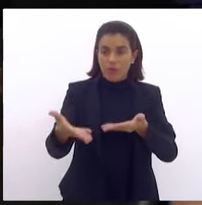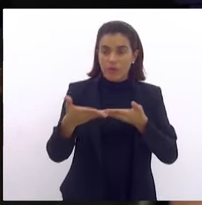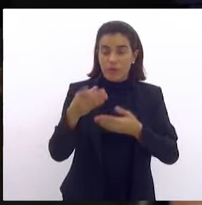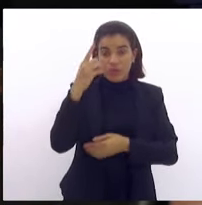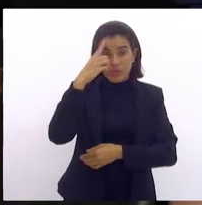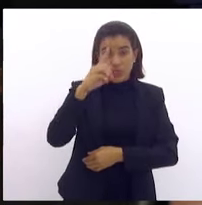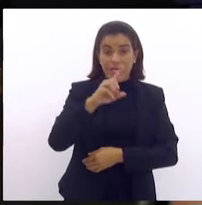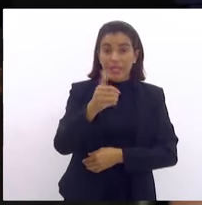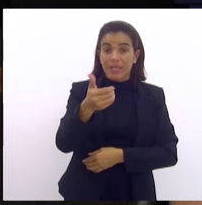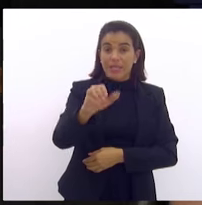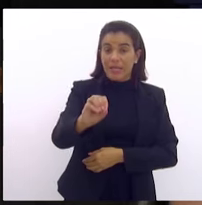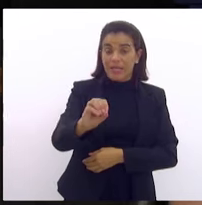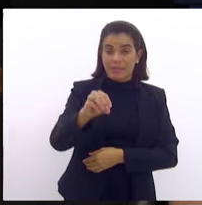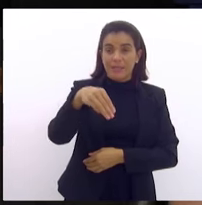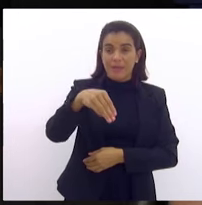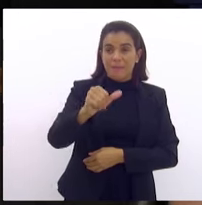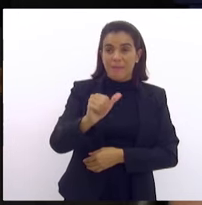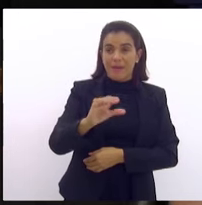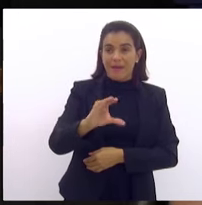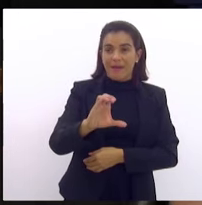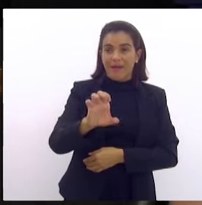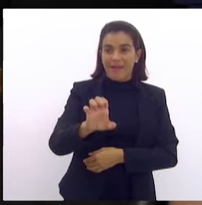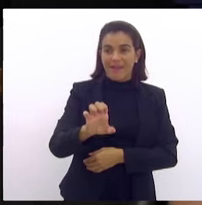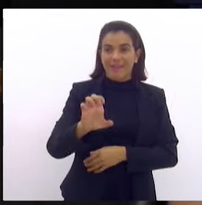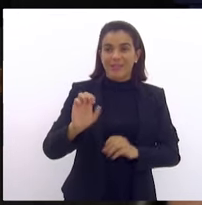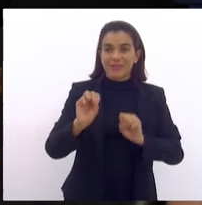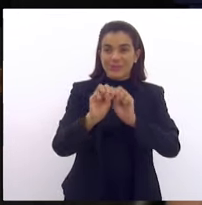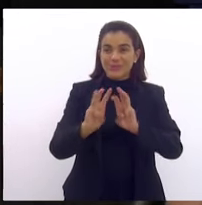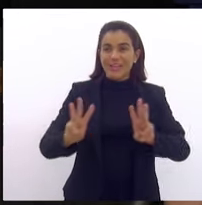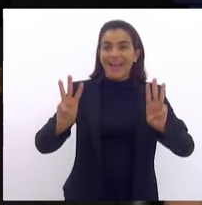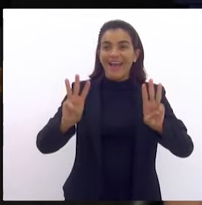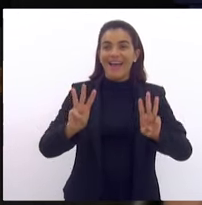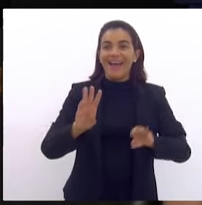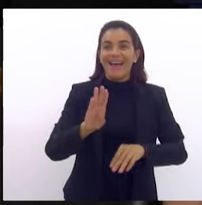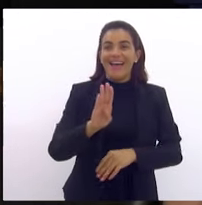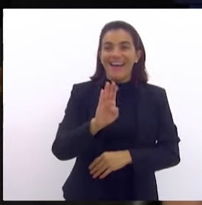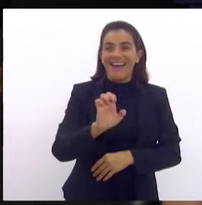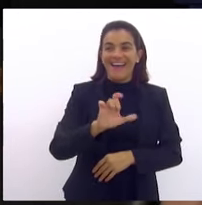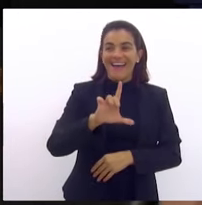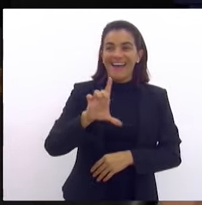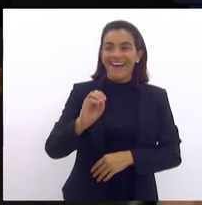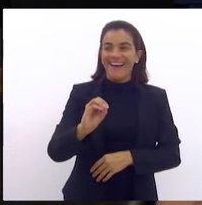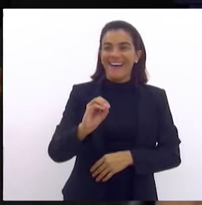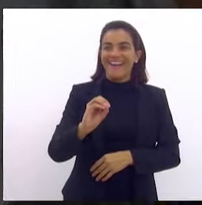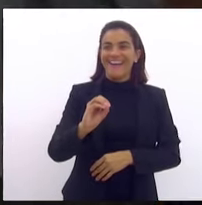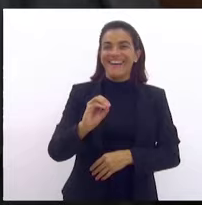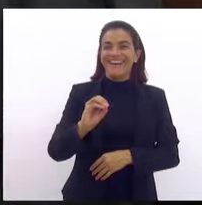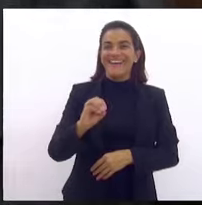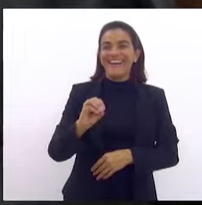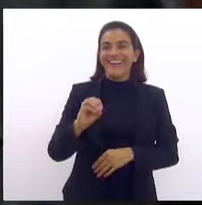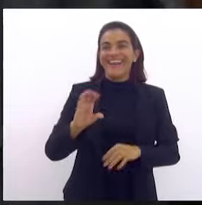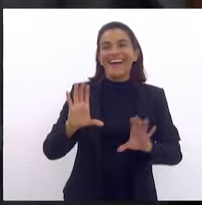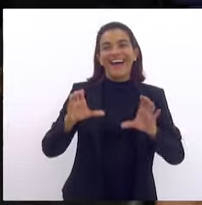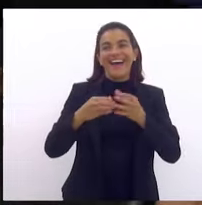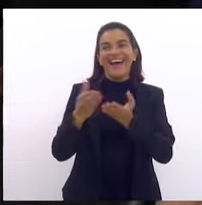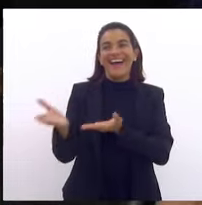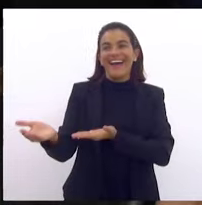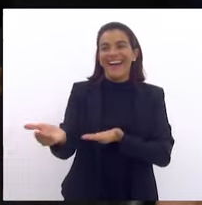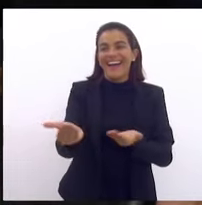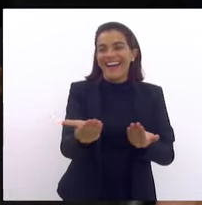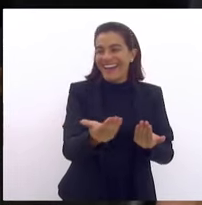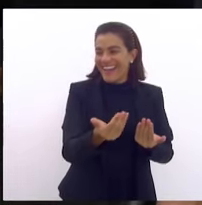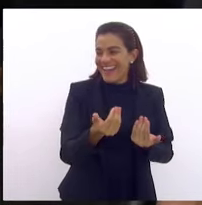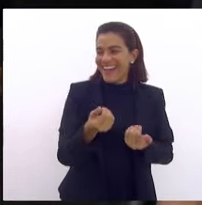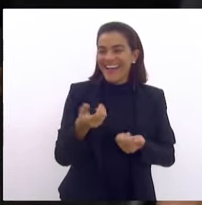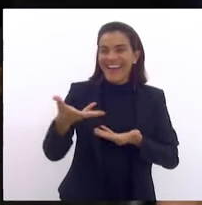10, uma grande festa em Macaé, show de belo, na fazenda do deputado Chico Machado, e o Parlamento Juvenil está convidado também, junto